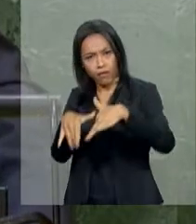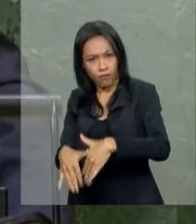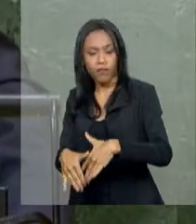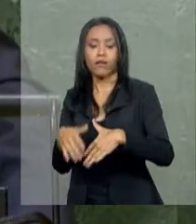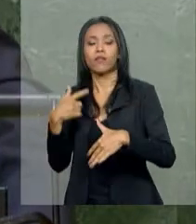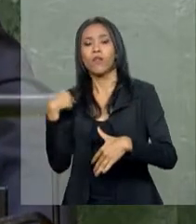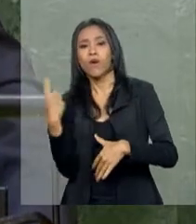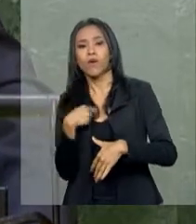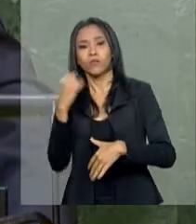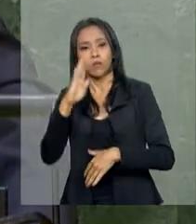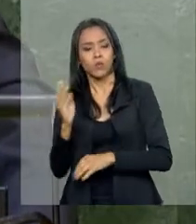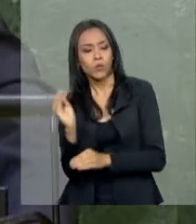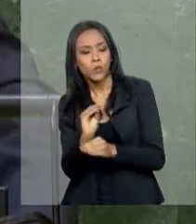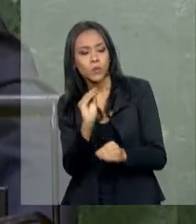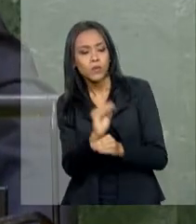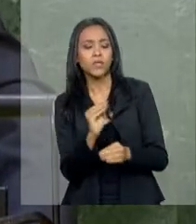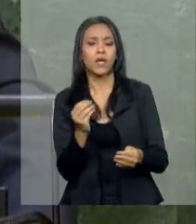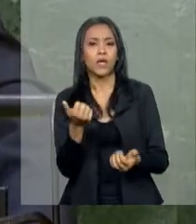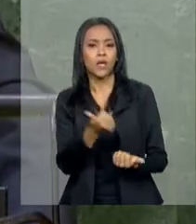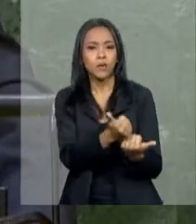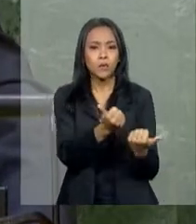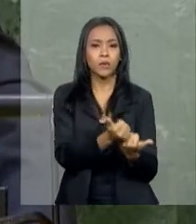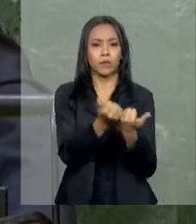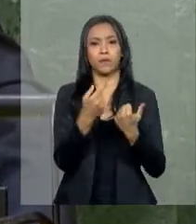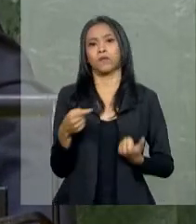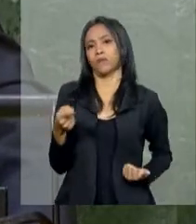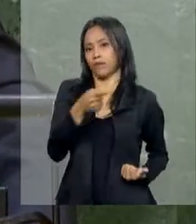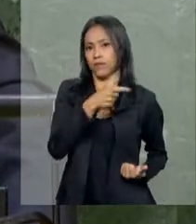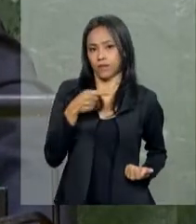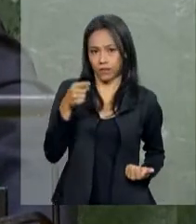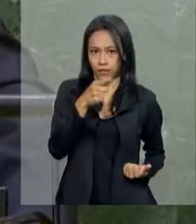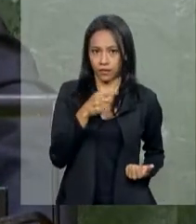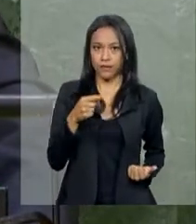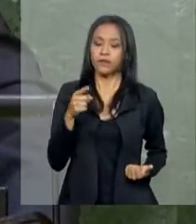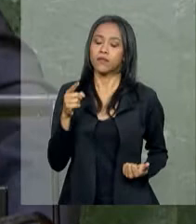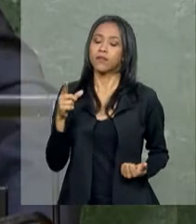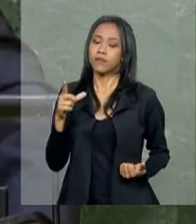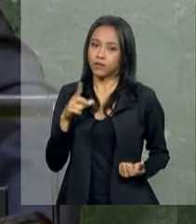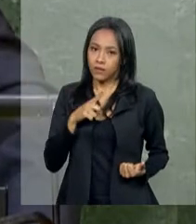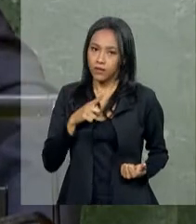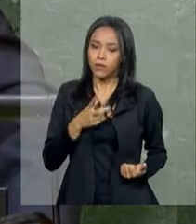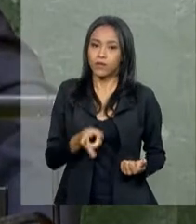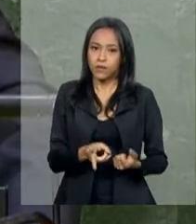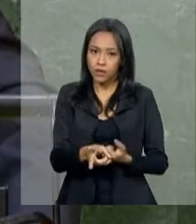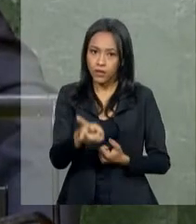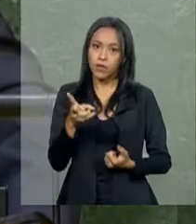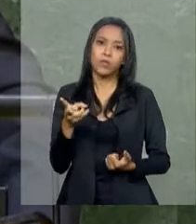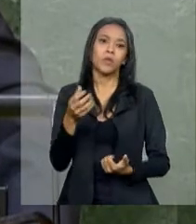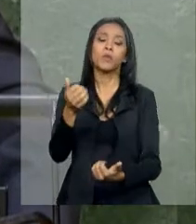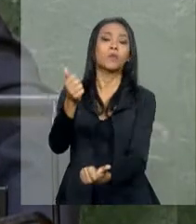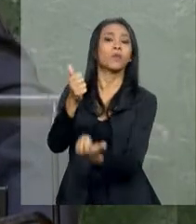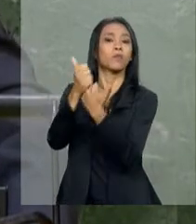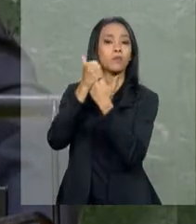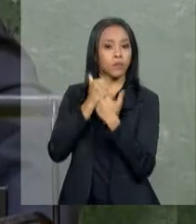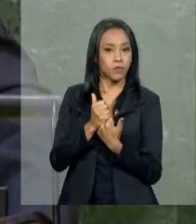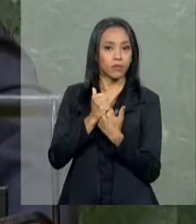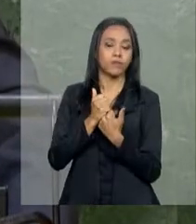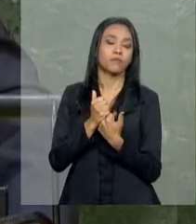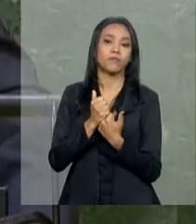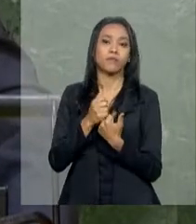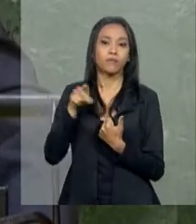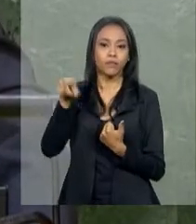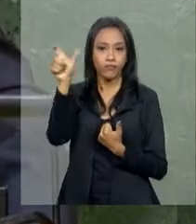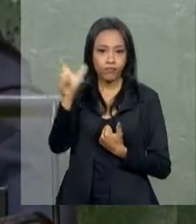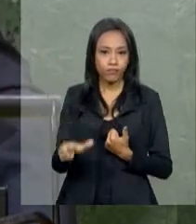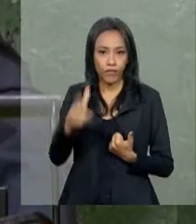dar toda a assistência. Com a colaboração do Alto Comissariado para